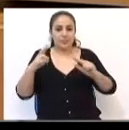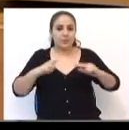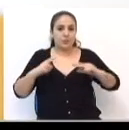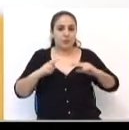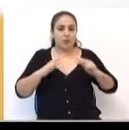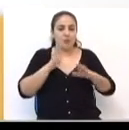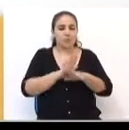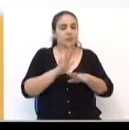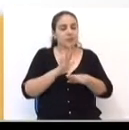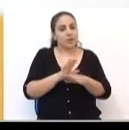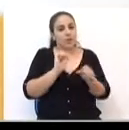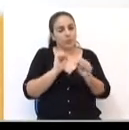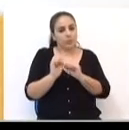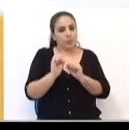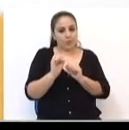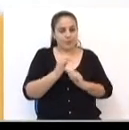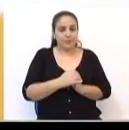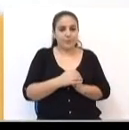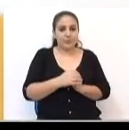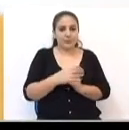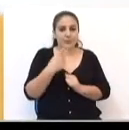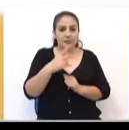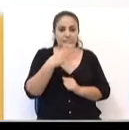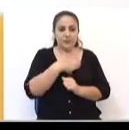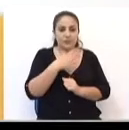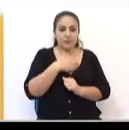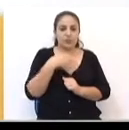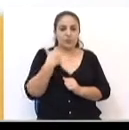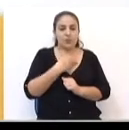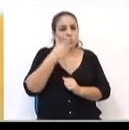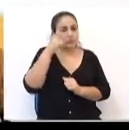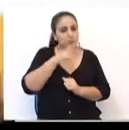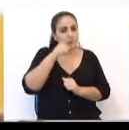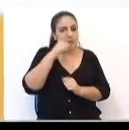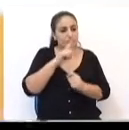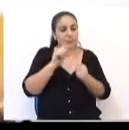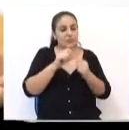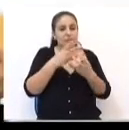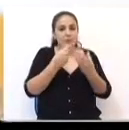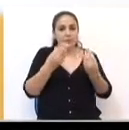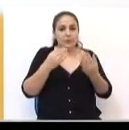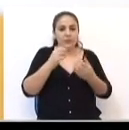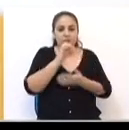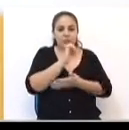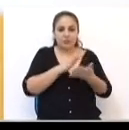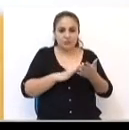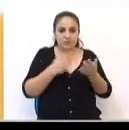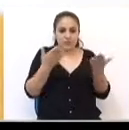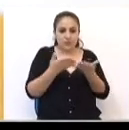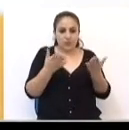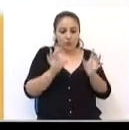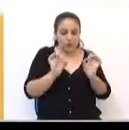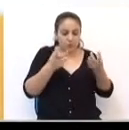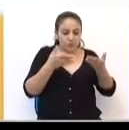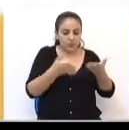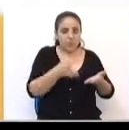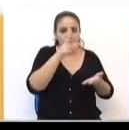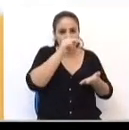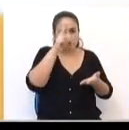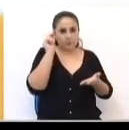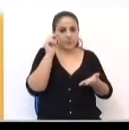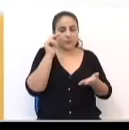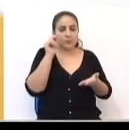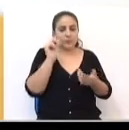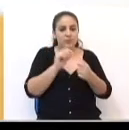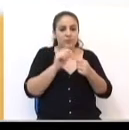auxiliando naquilo que pode. E desse modo nós conseguiremos descentralizar muitas atividades que hoje são concentradas no Poder Executivo e que torna